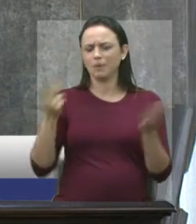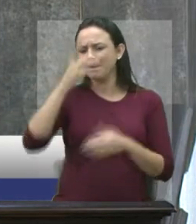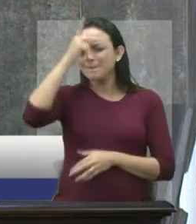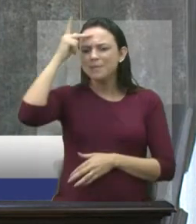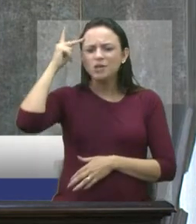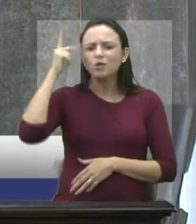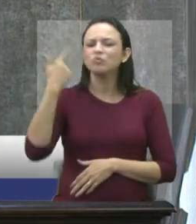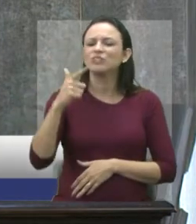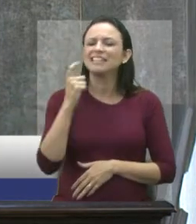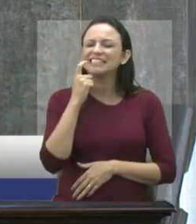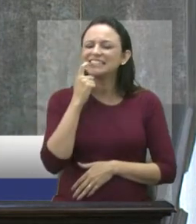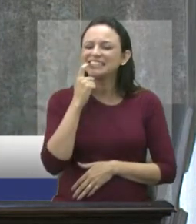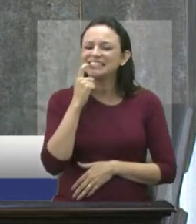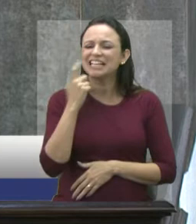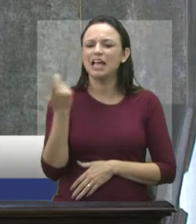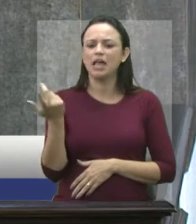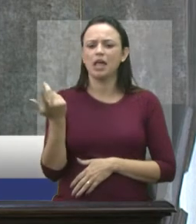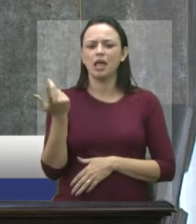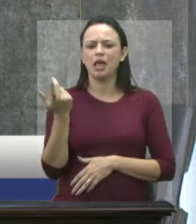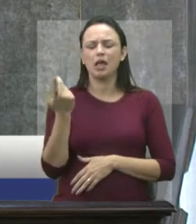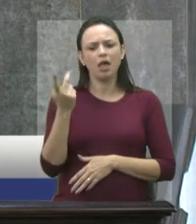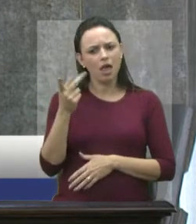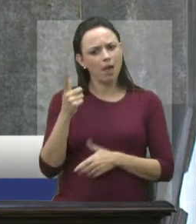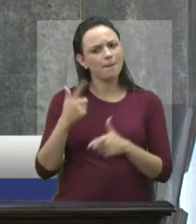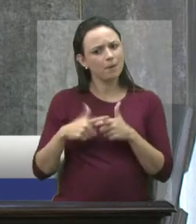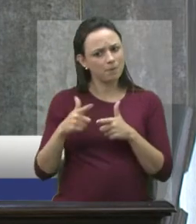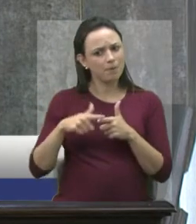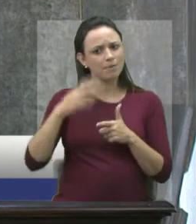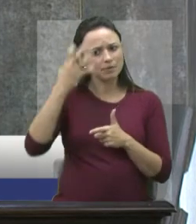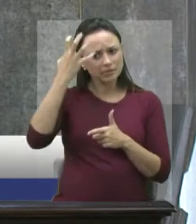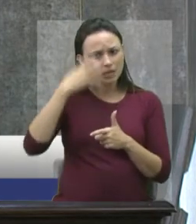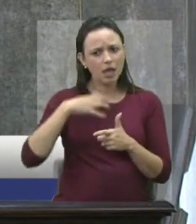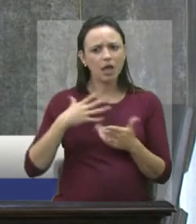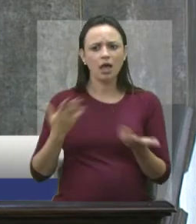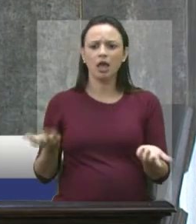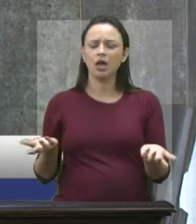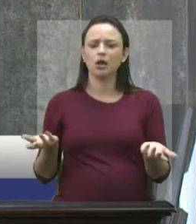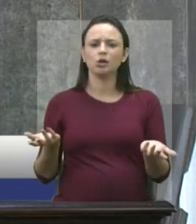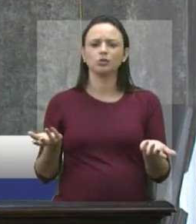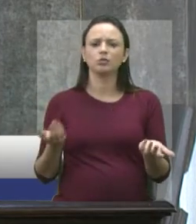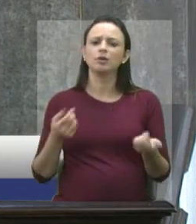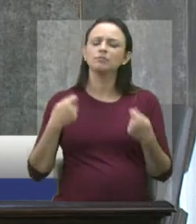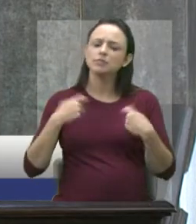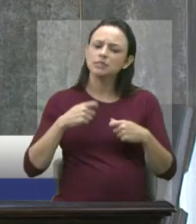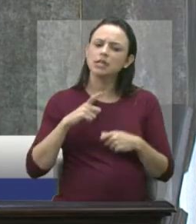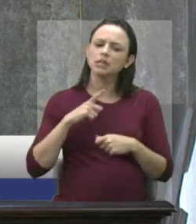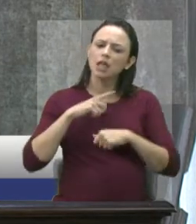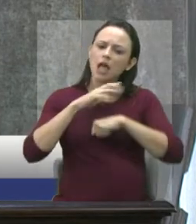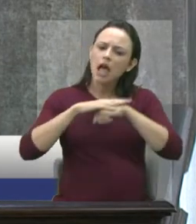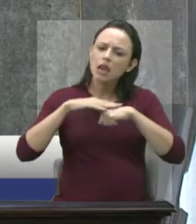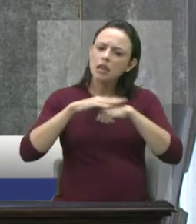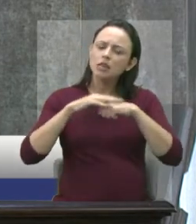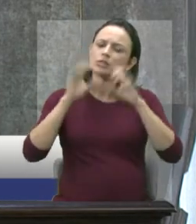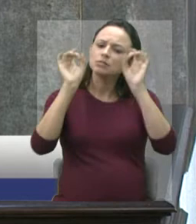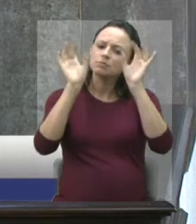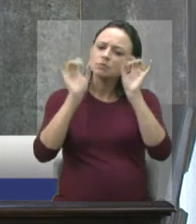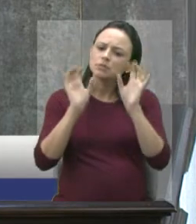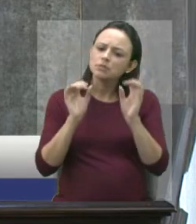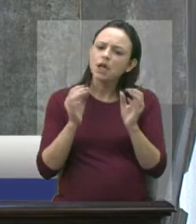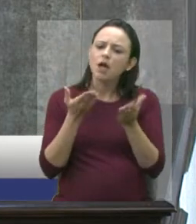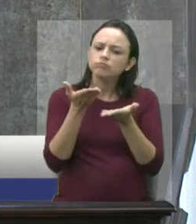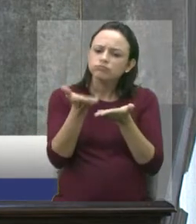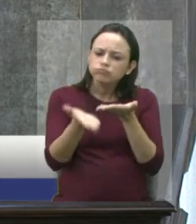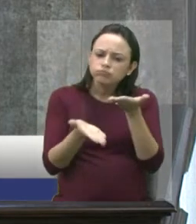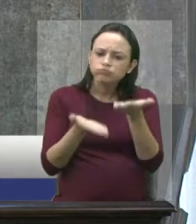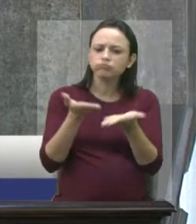os dentes, é um problema seríssimo, doutor Segura. Tá? Tem que ter um carinho mais especial, tem que ter um retorno